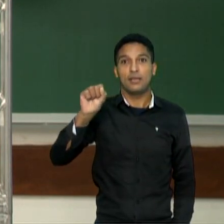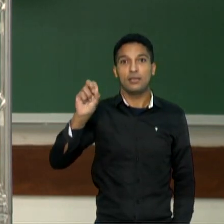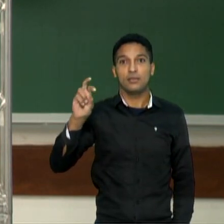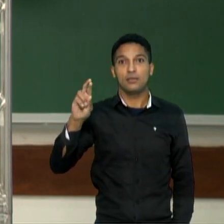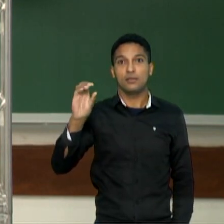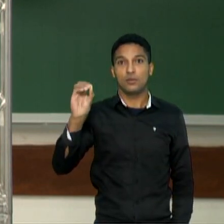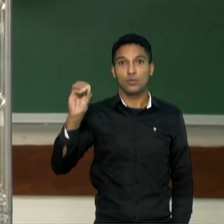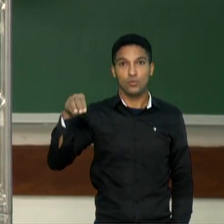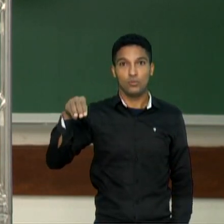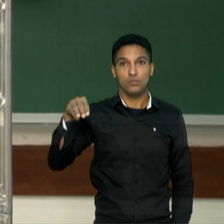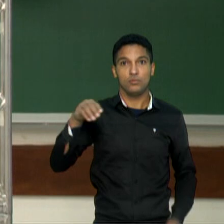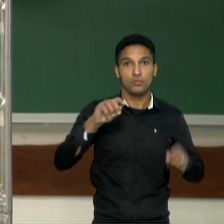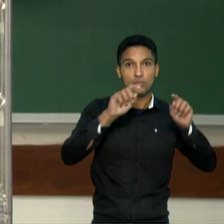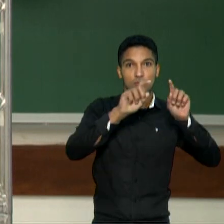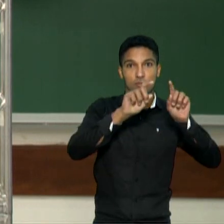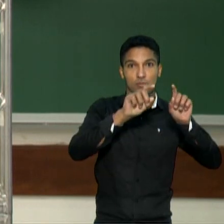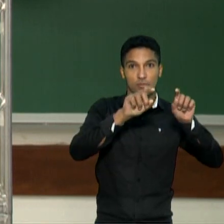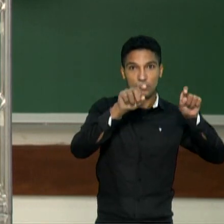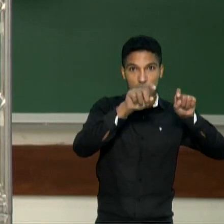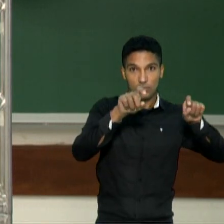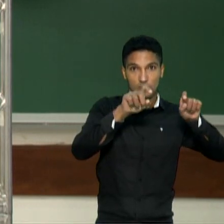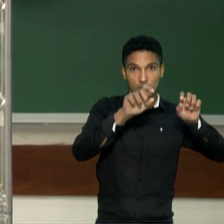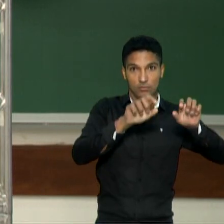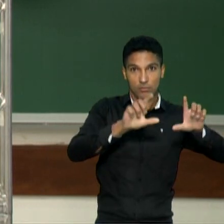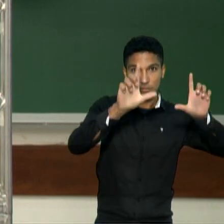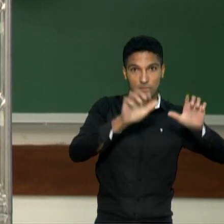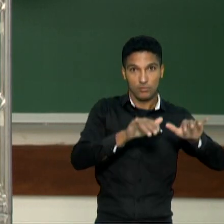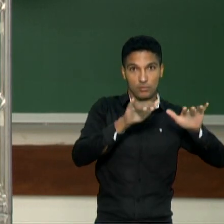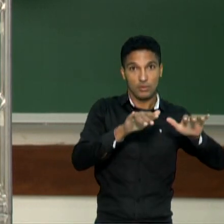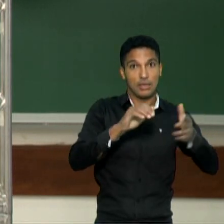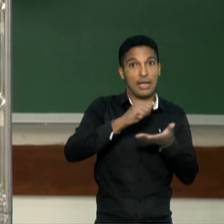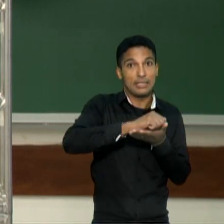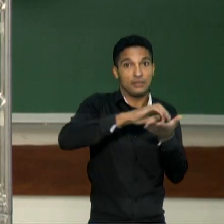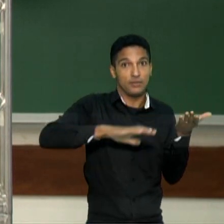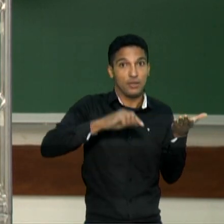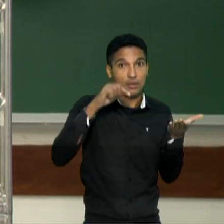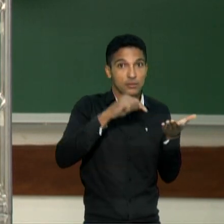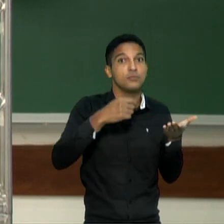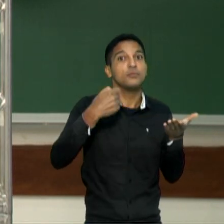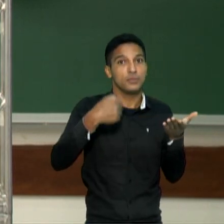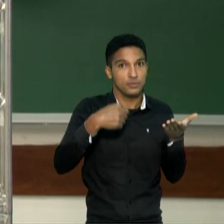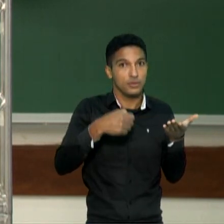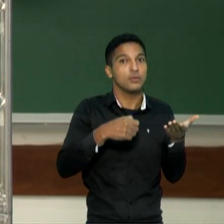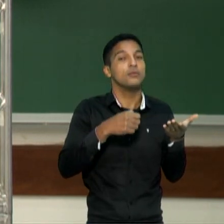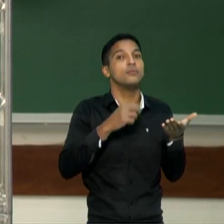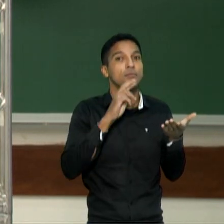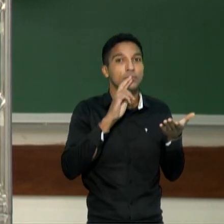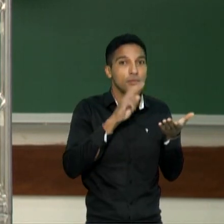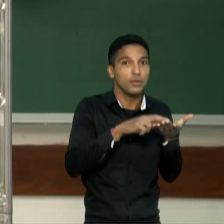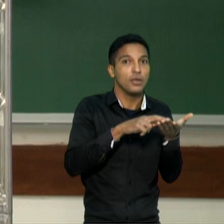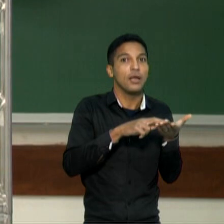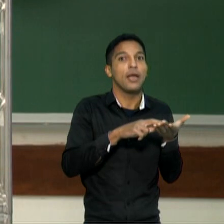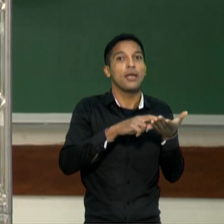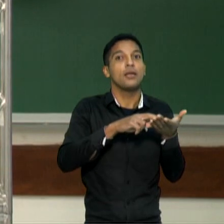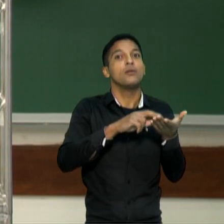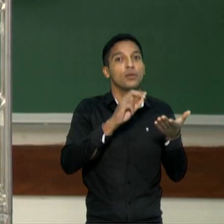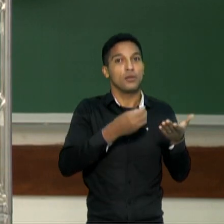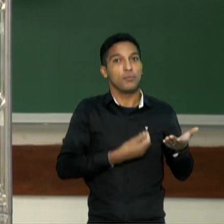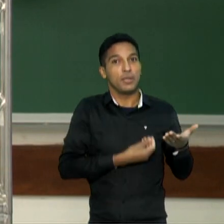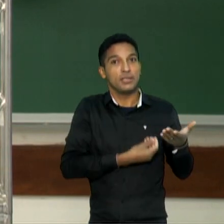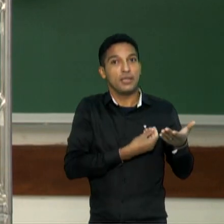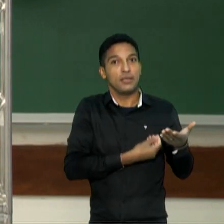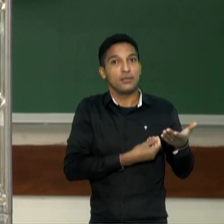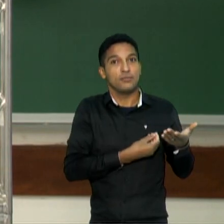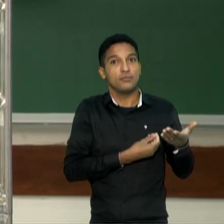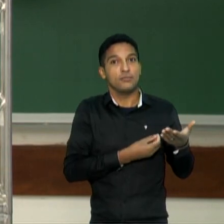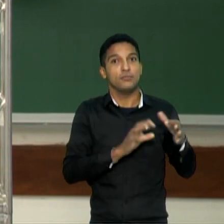que você lembre-se de fazer as suas atividades por lá, porque isso vai computar a sua presença, tá?